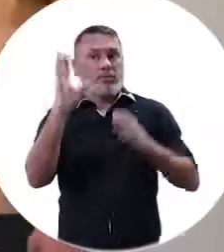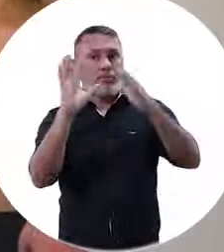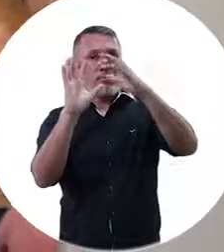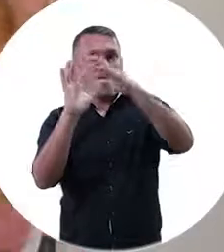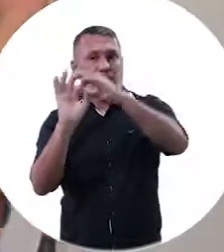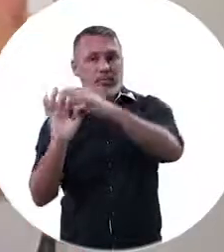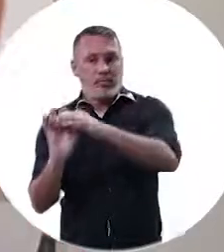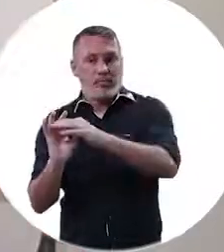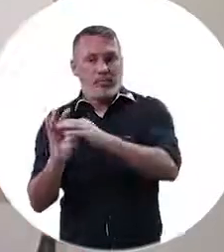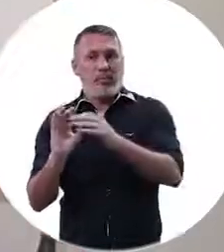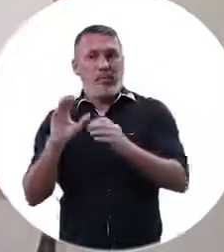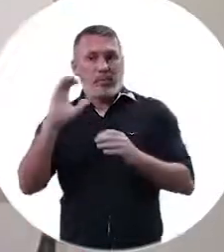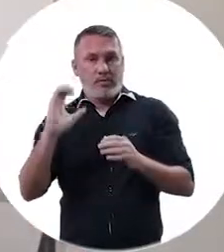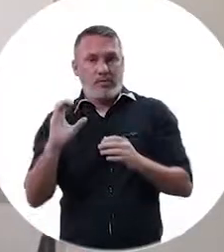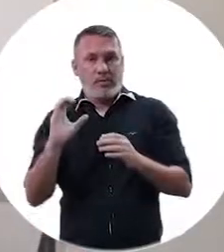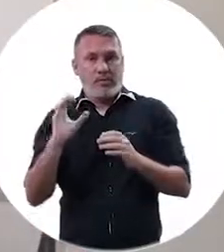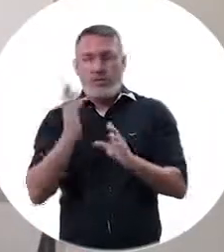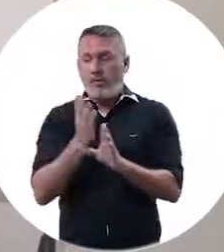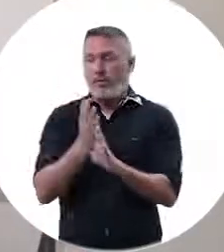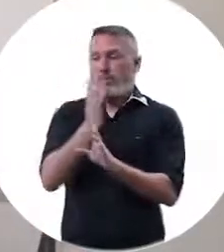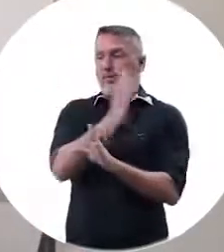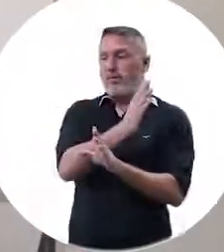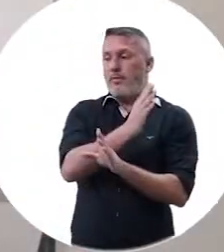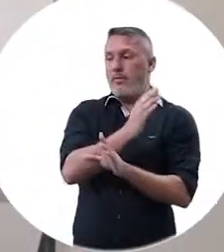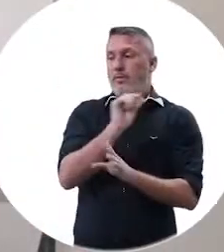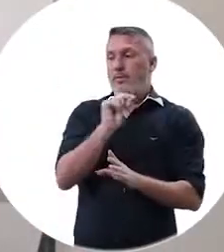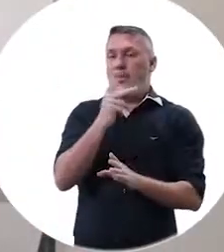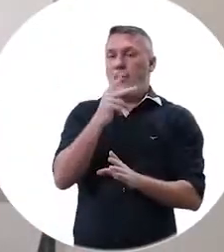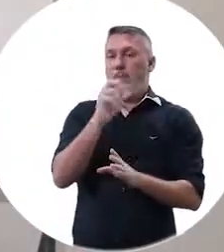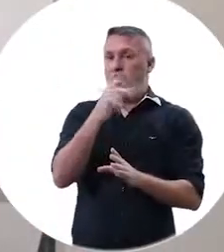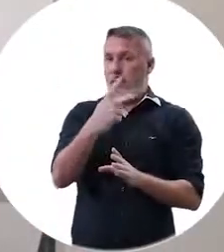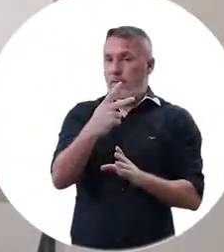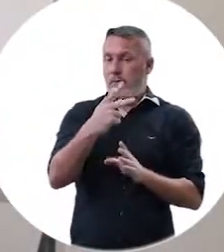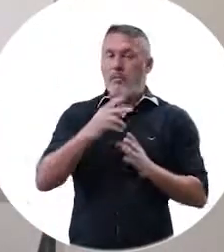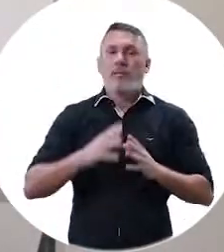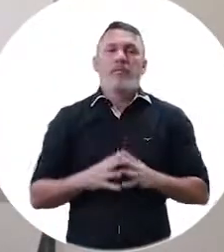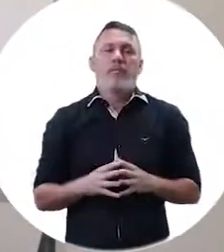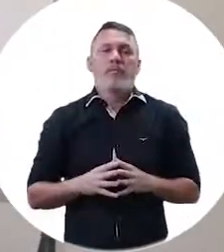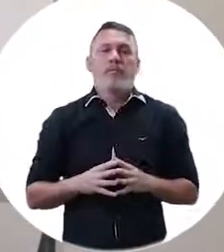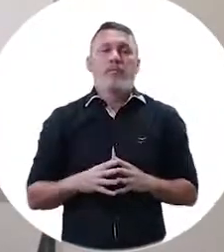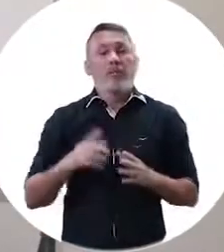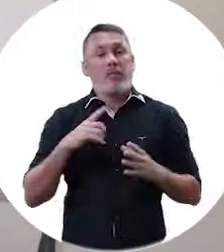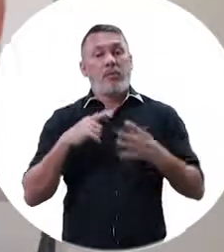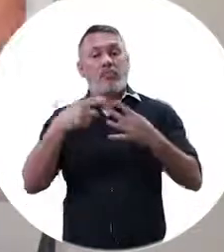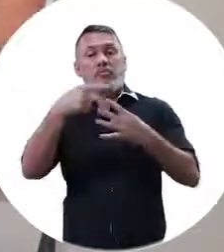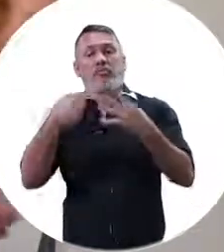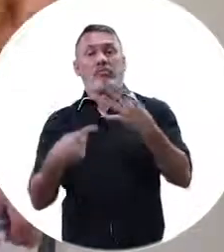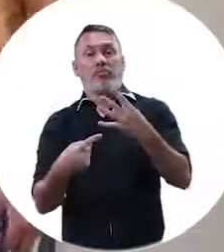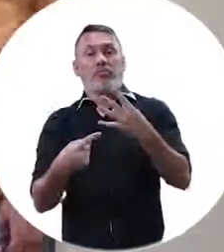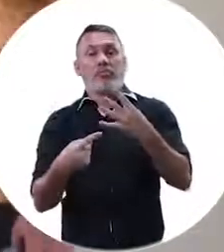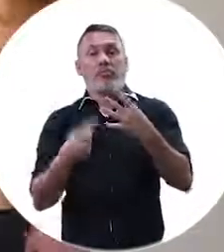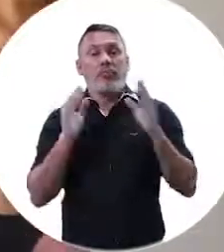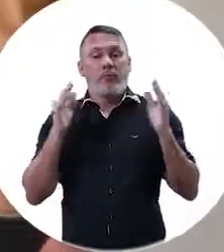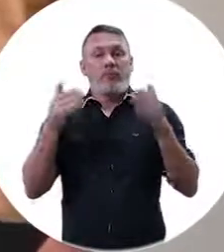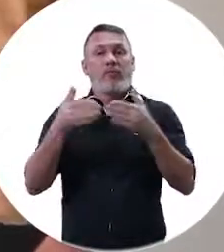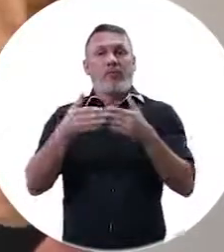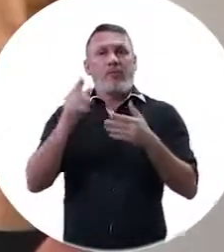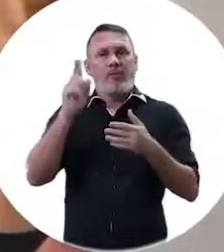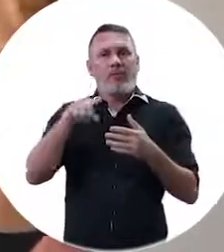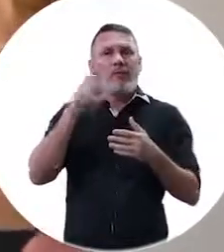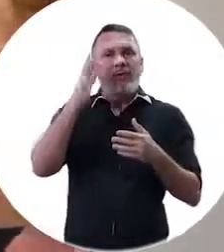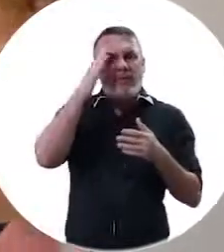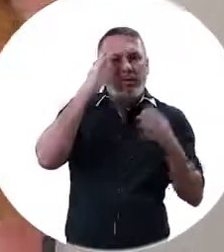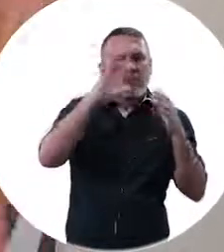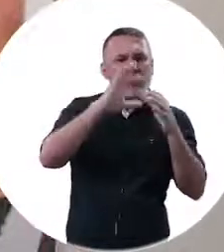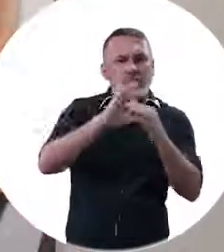3 carbonos na cadeia principal, prefixo prop. E 4 carbonos